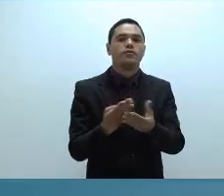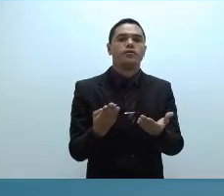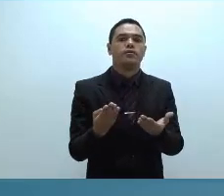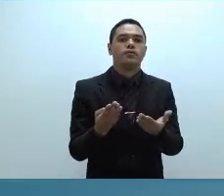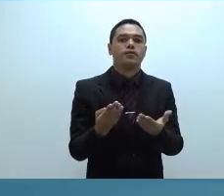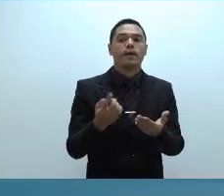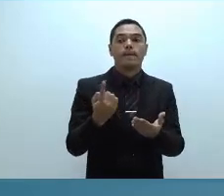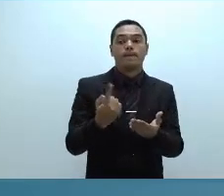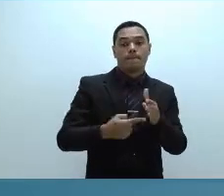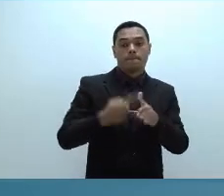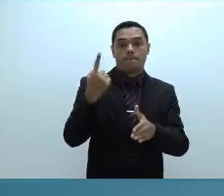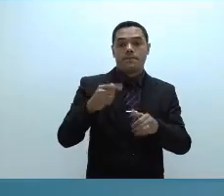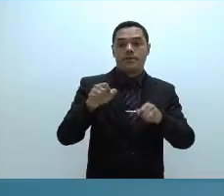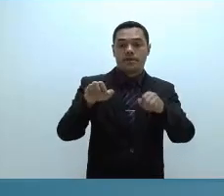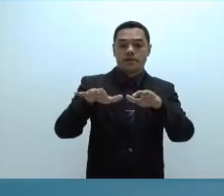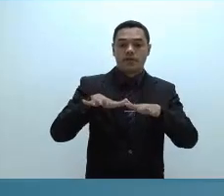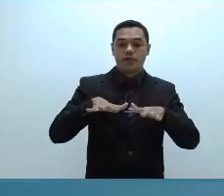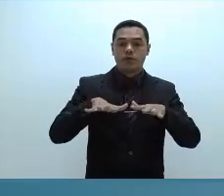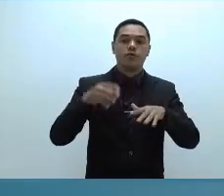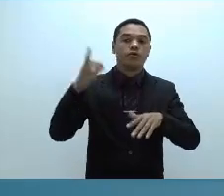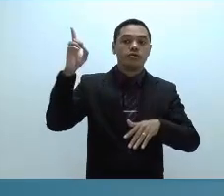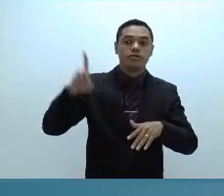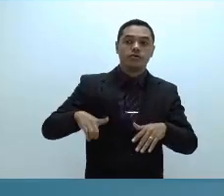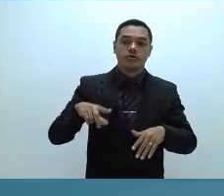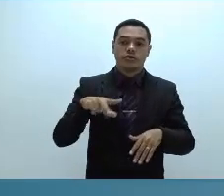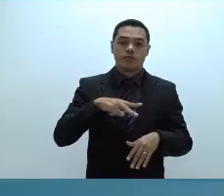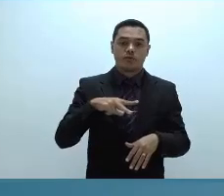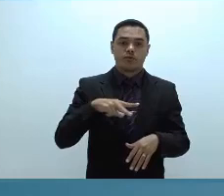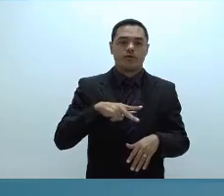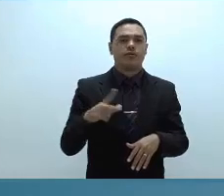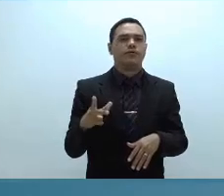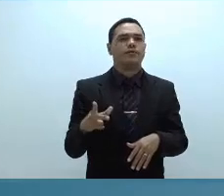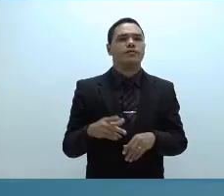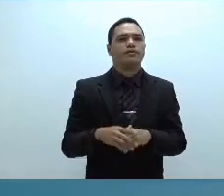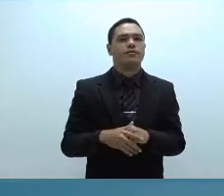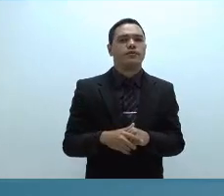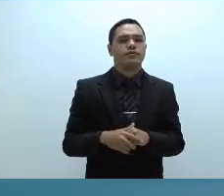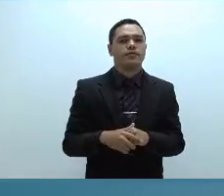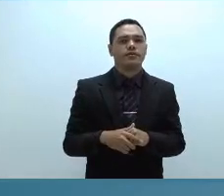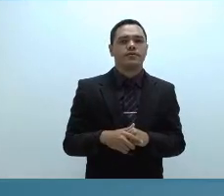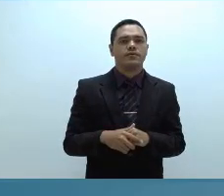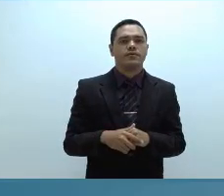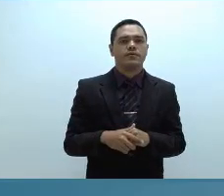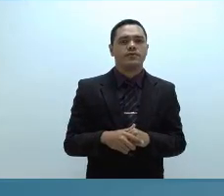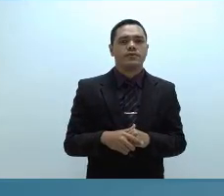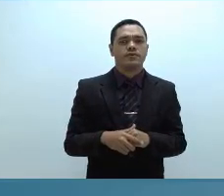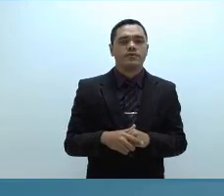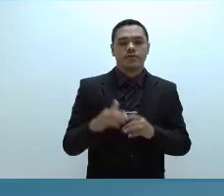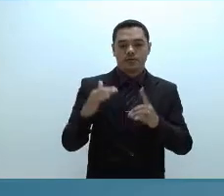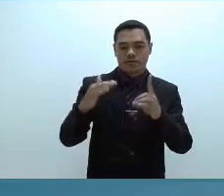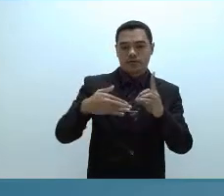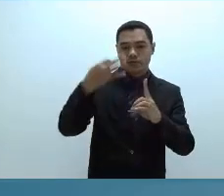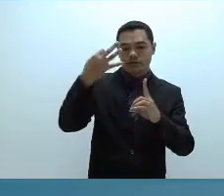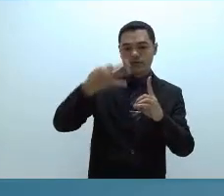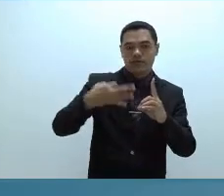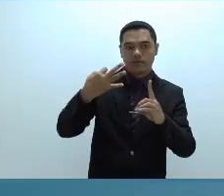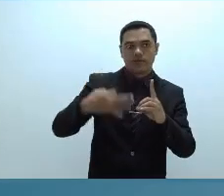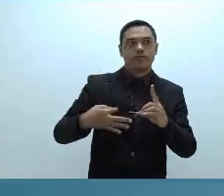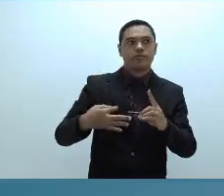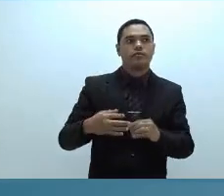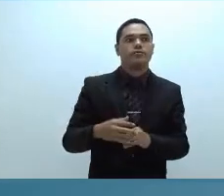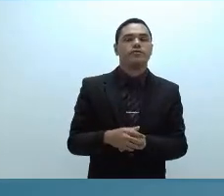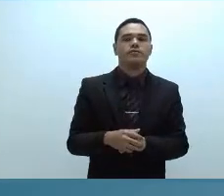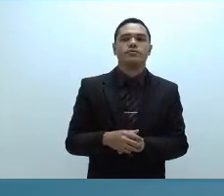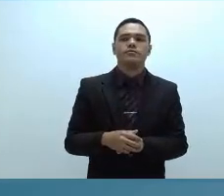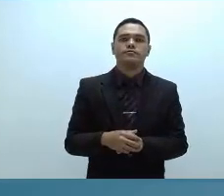a primeira turma de direito privado, estando presente para fazê-lo, o desembargador suscitado,